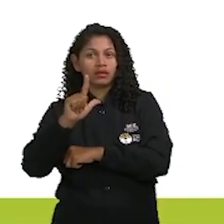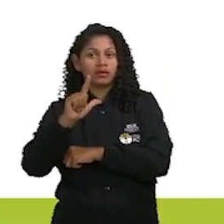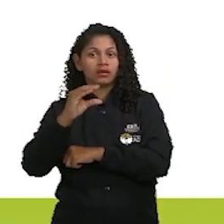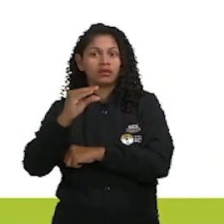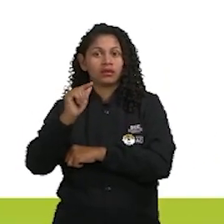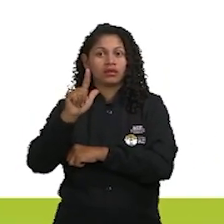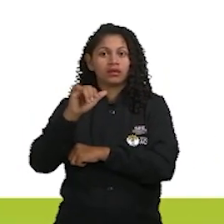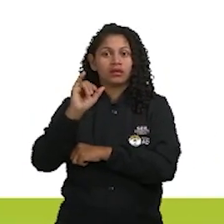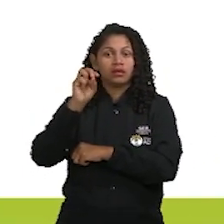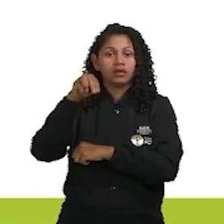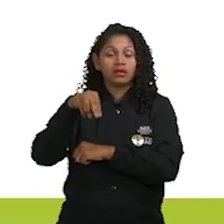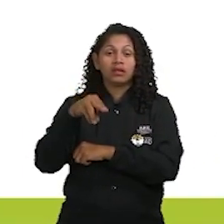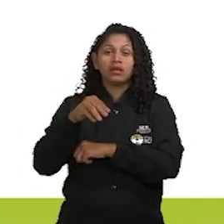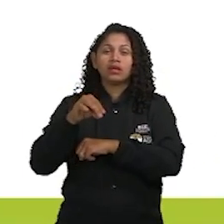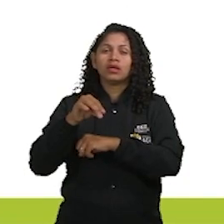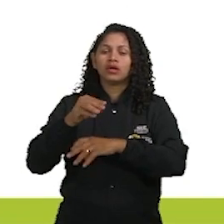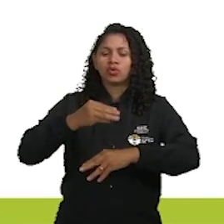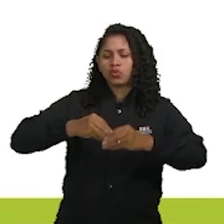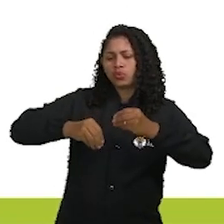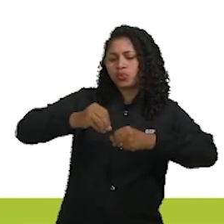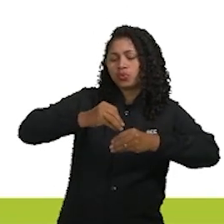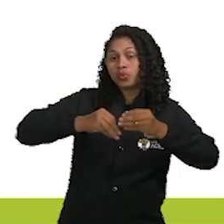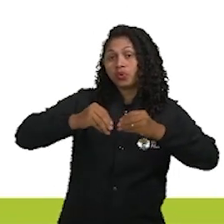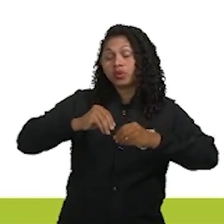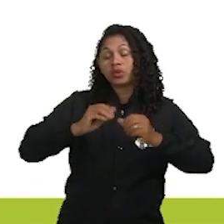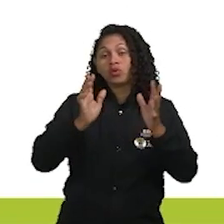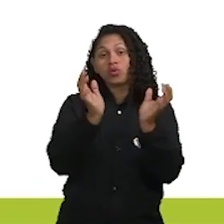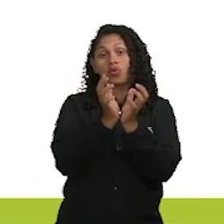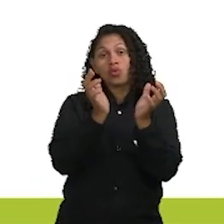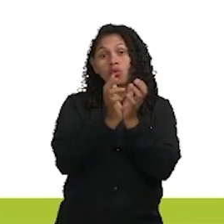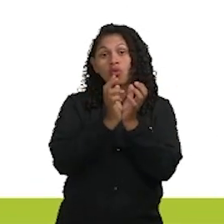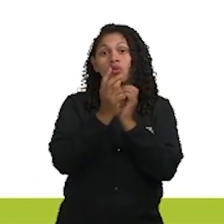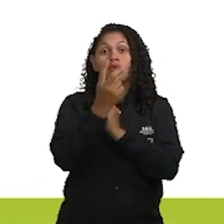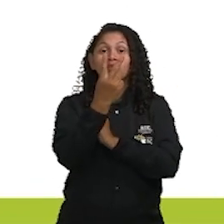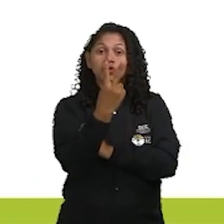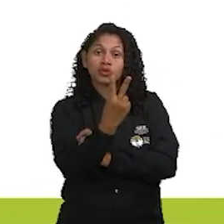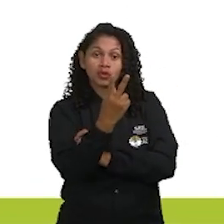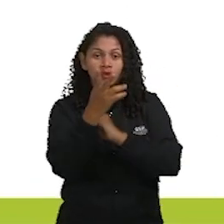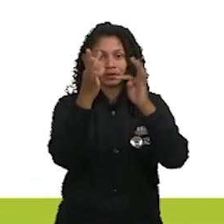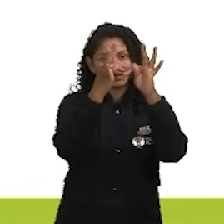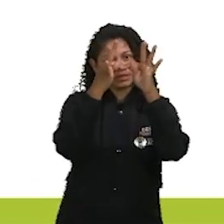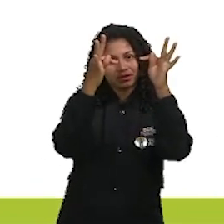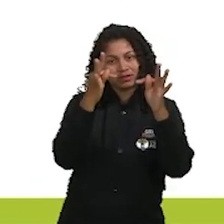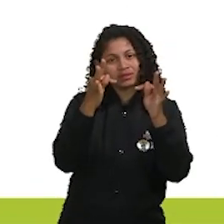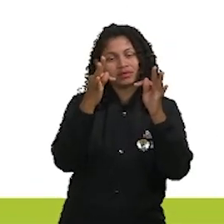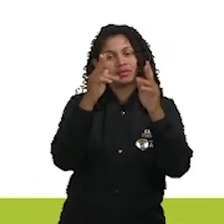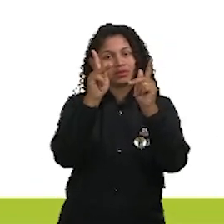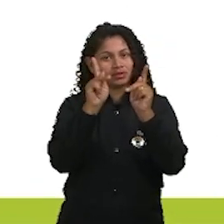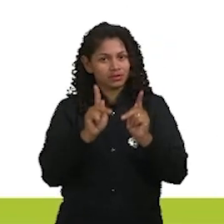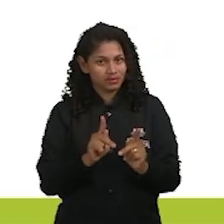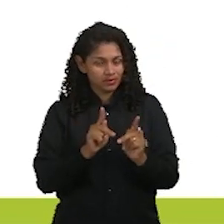os grupos lá no grupo 2 da nossa tabela periódica. Toda a segunda